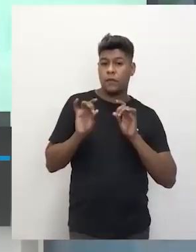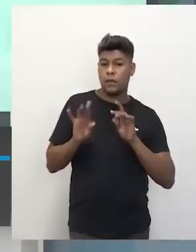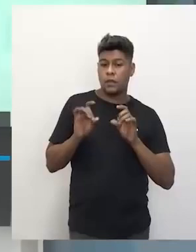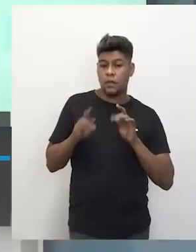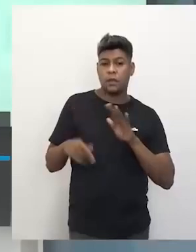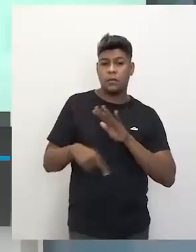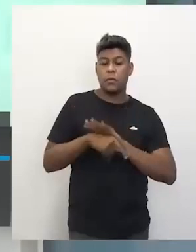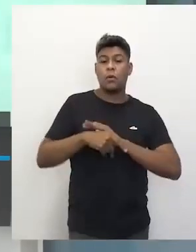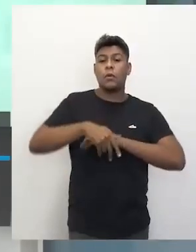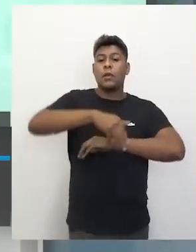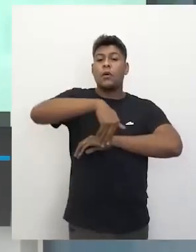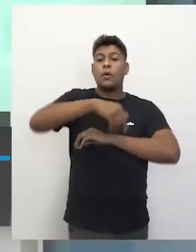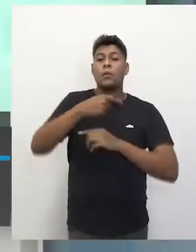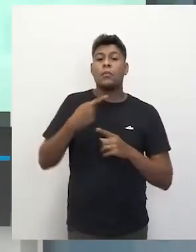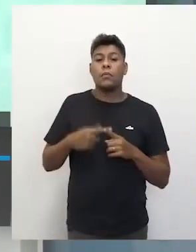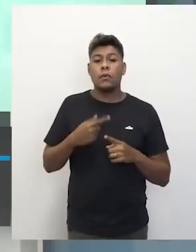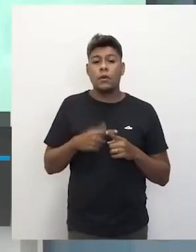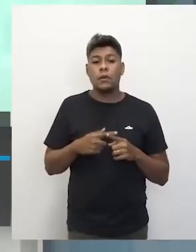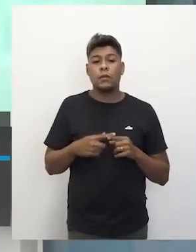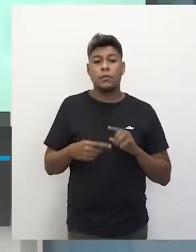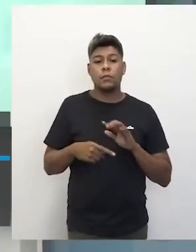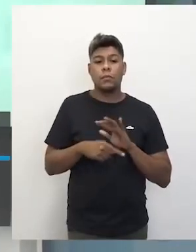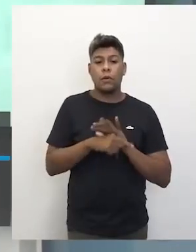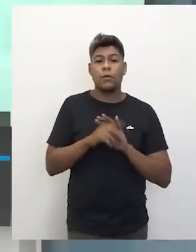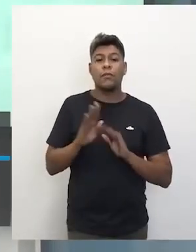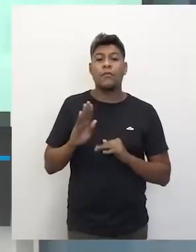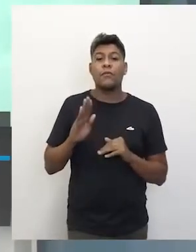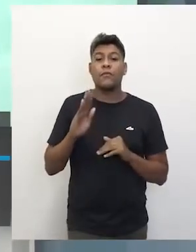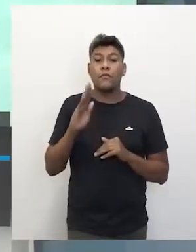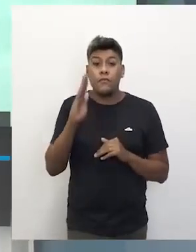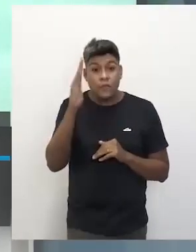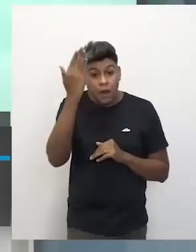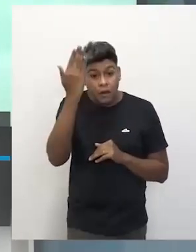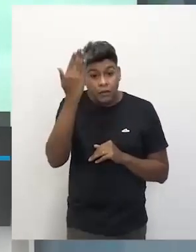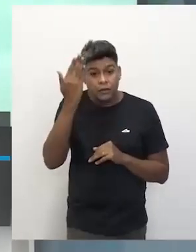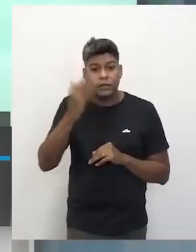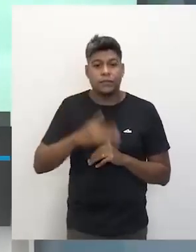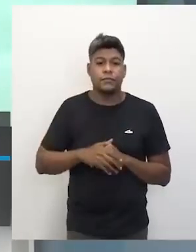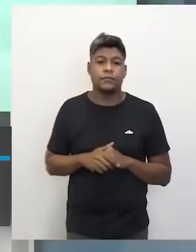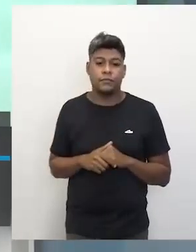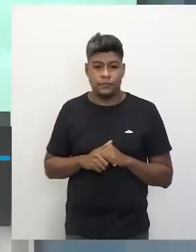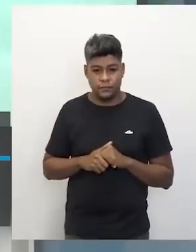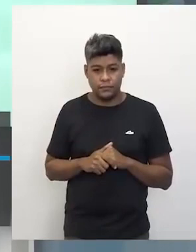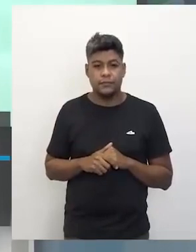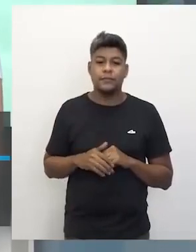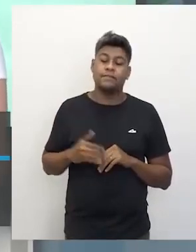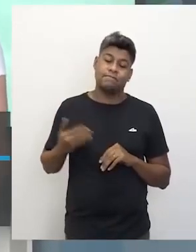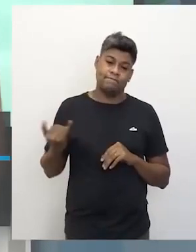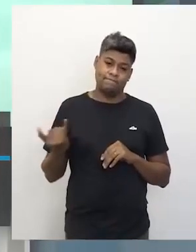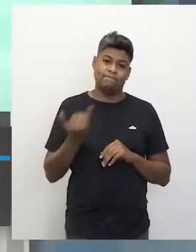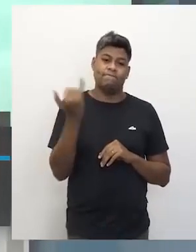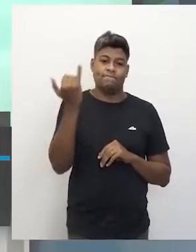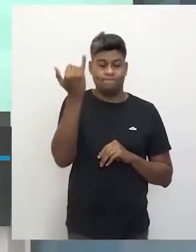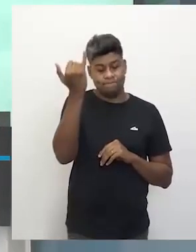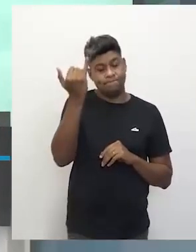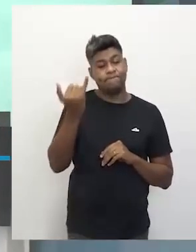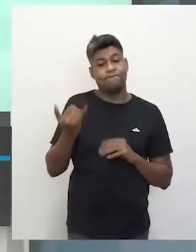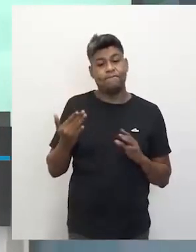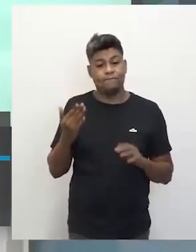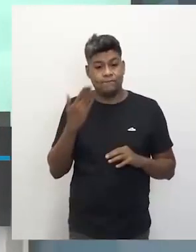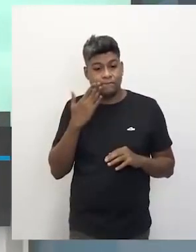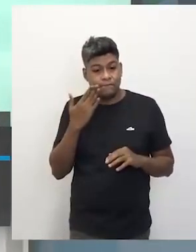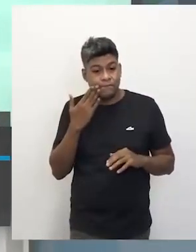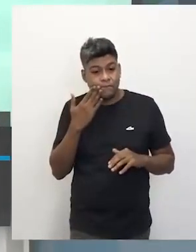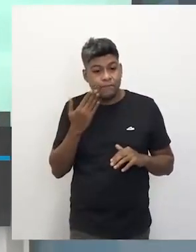de rua. Por quê? Porque elas podem ser falsificações muito bem feitas. Isso é um ponto importante. E aí, né, você acaba,